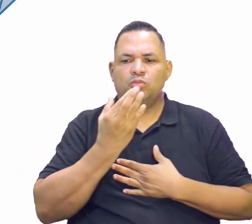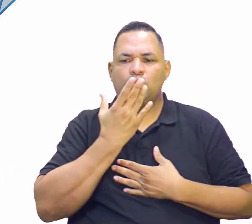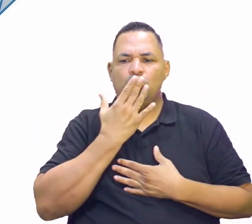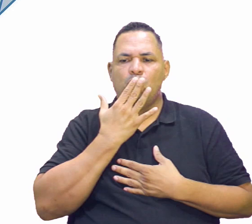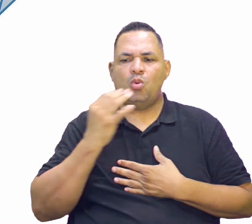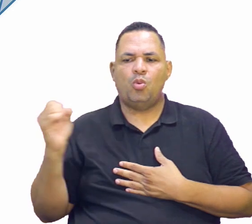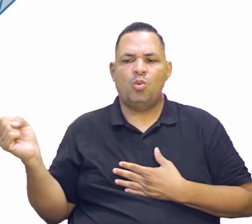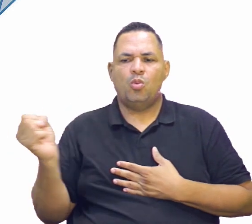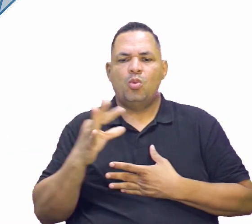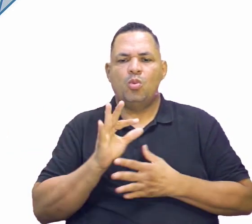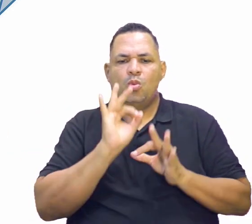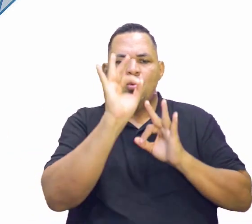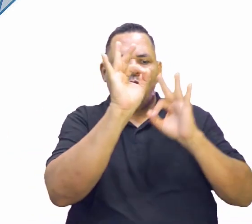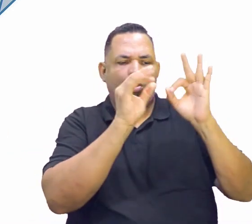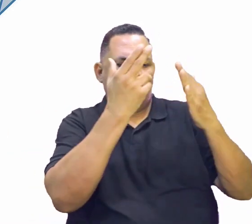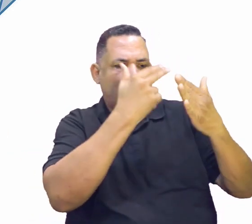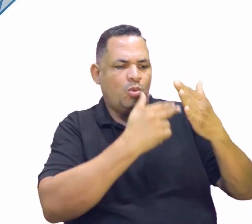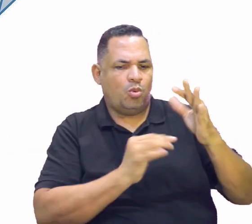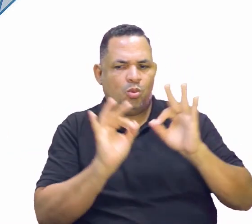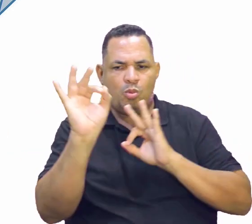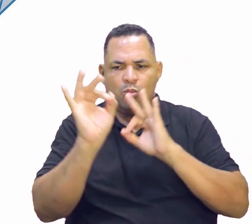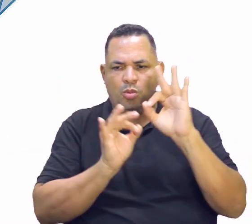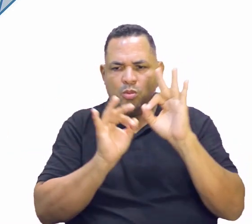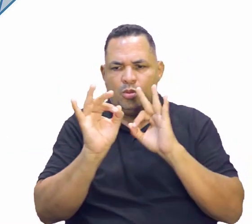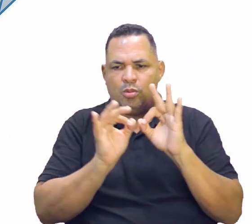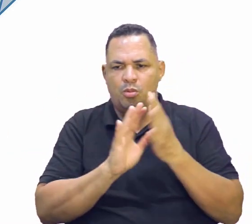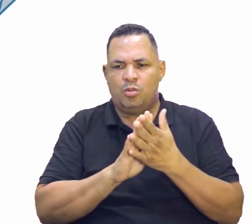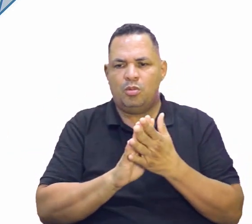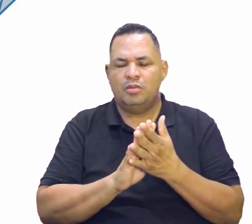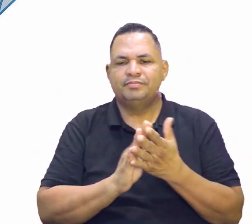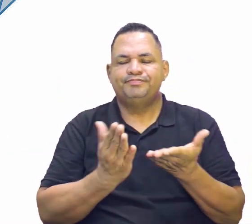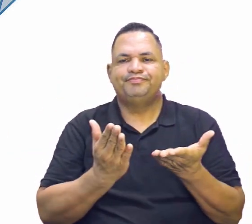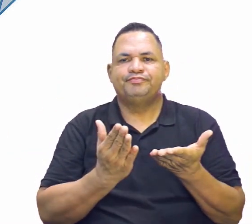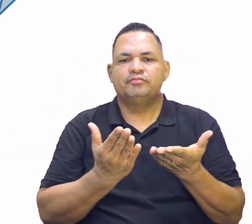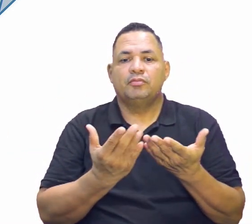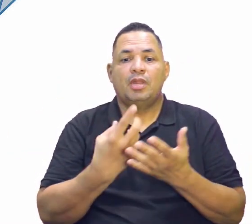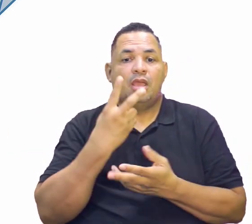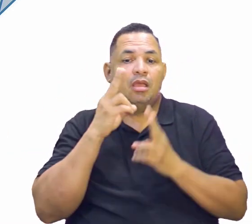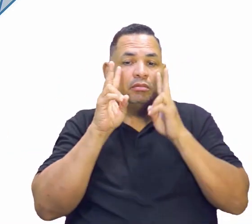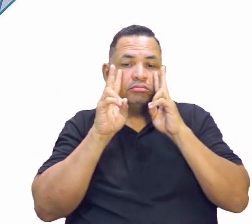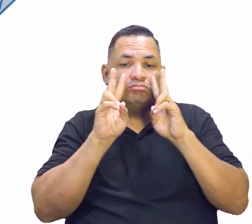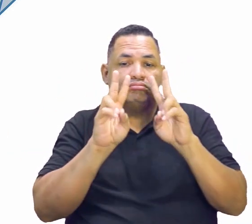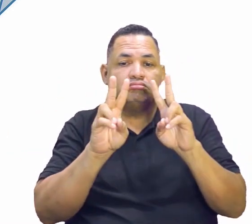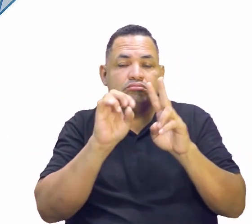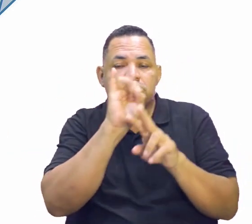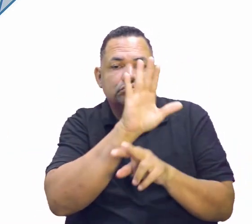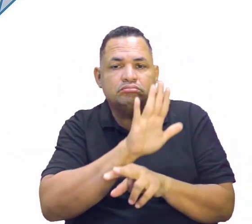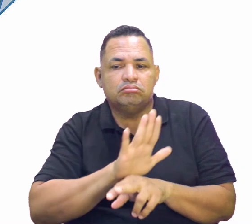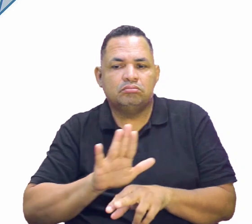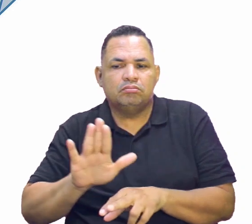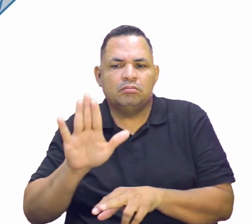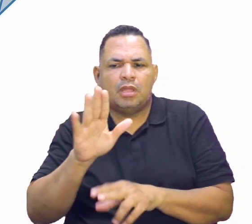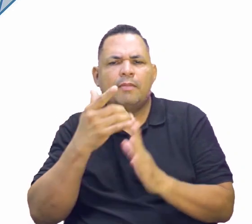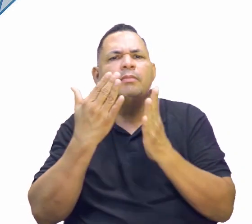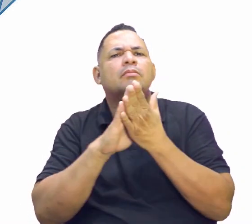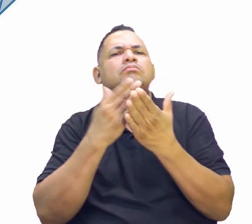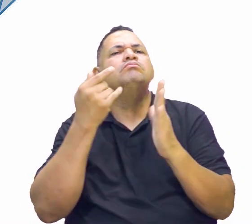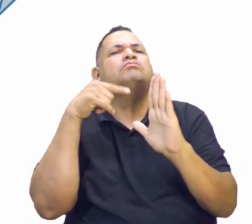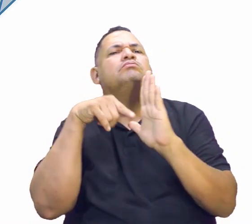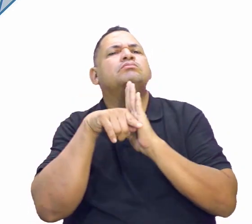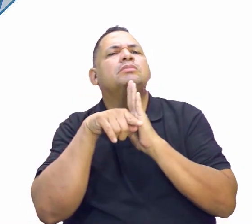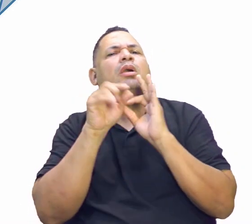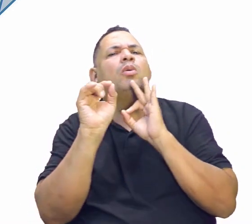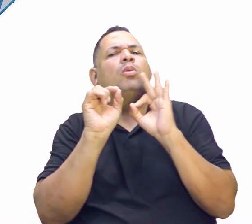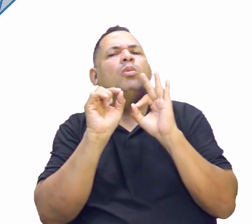novas, formas, aquelas formas geométricas. De repente, você vai olhar para uma imagem e vai se perguntar, será que isso